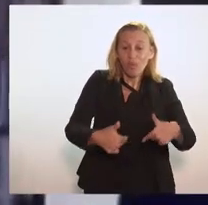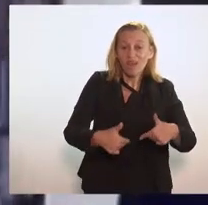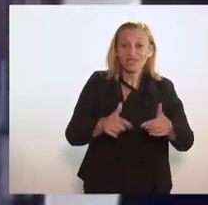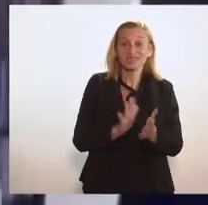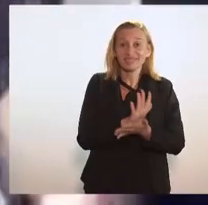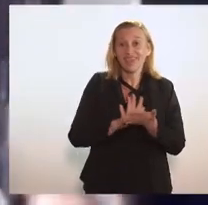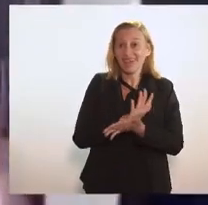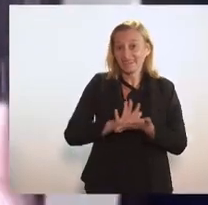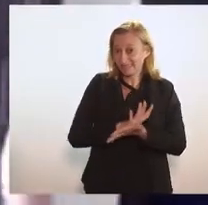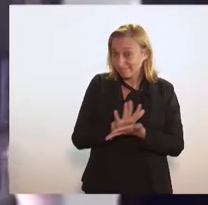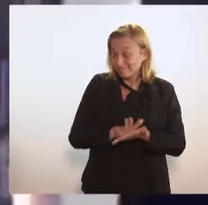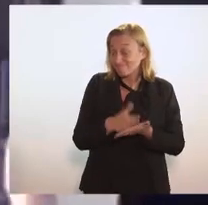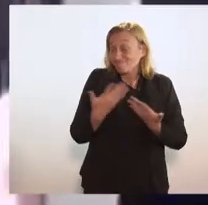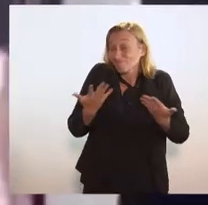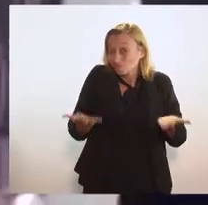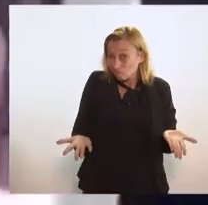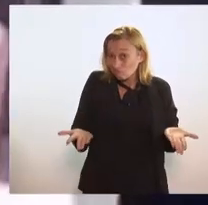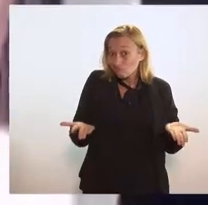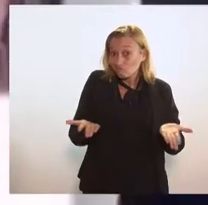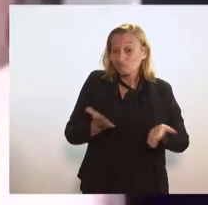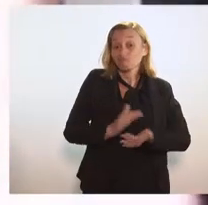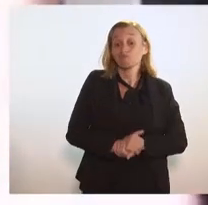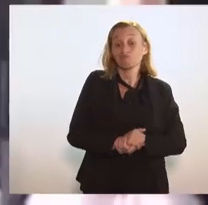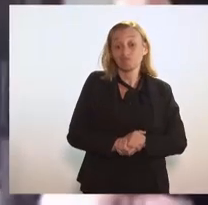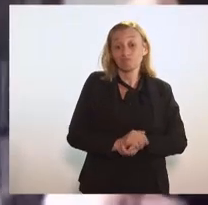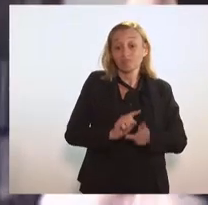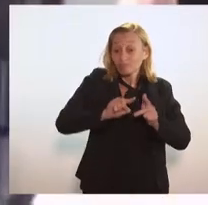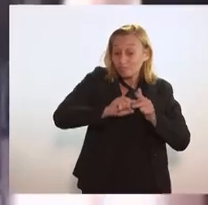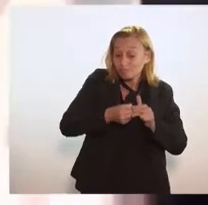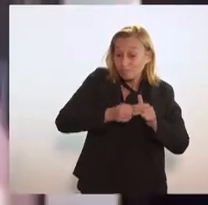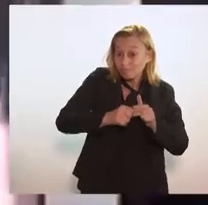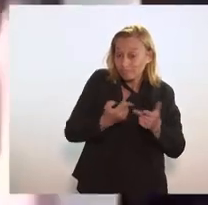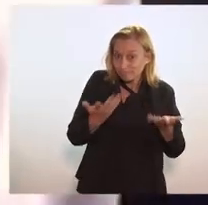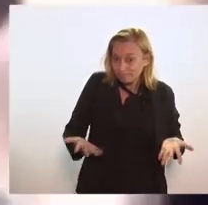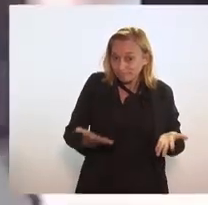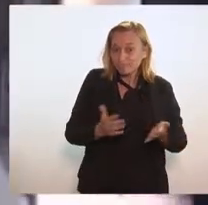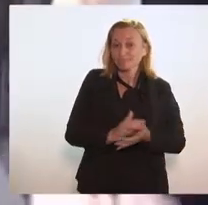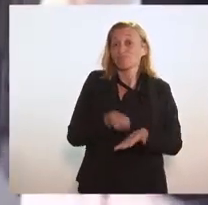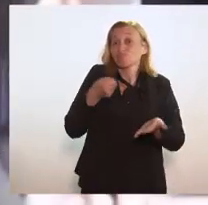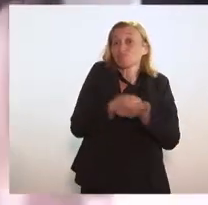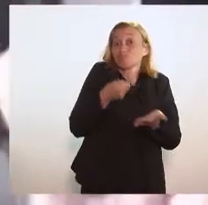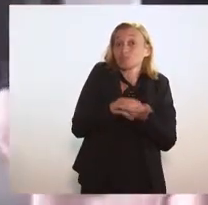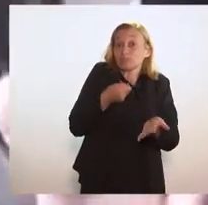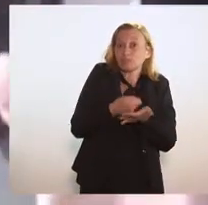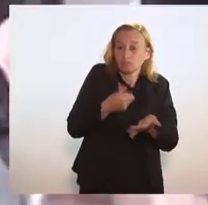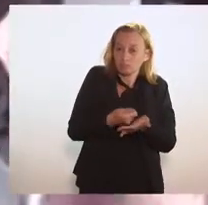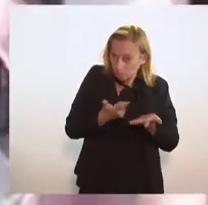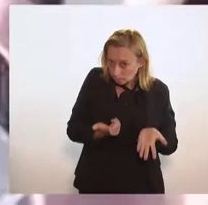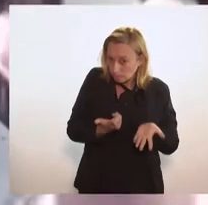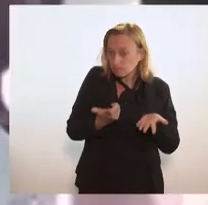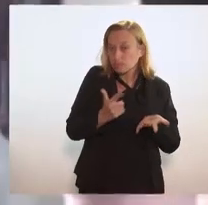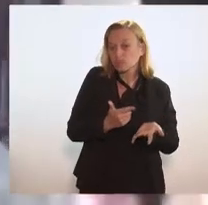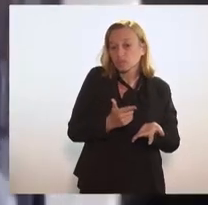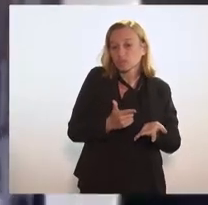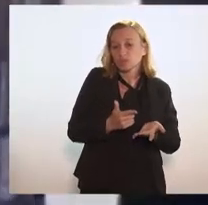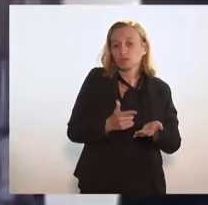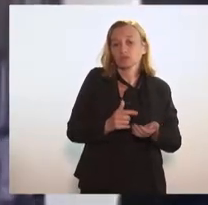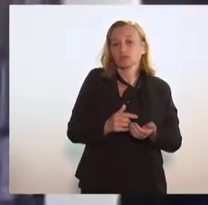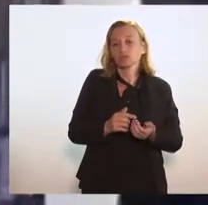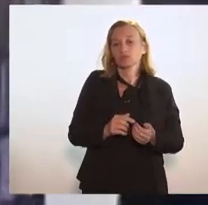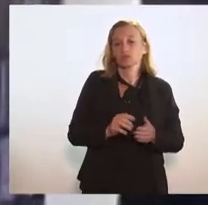em relação a regulamentar a lei exige que os